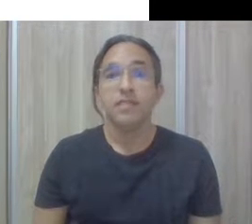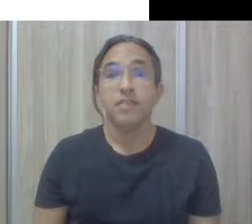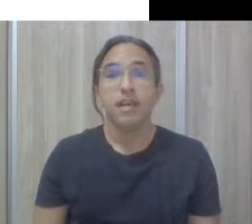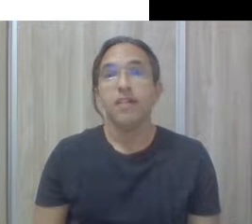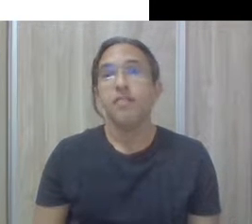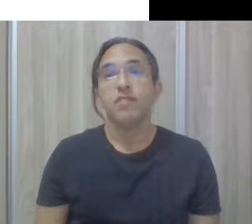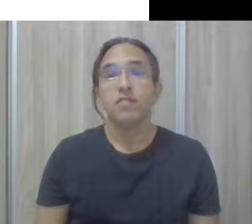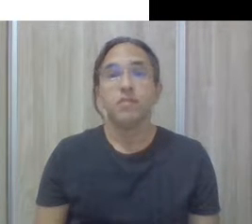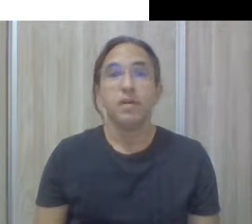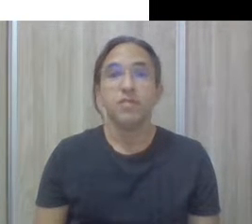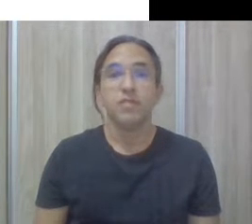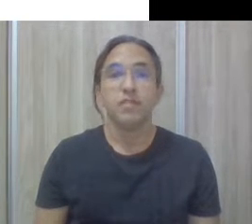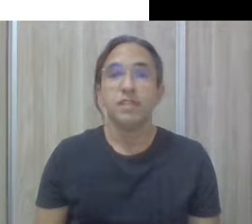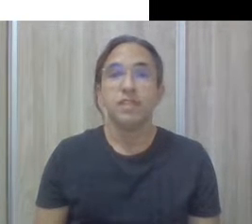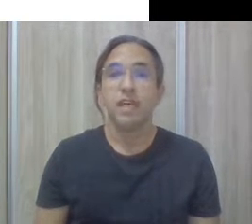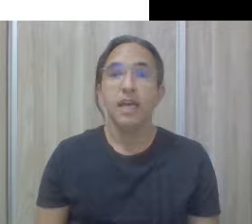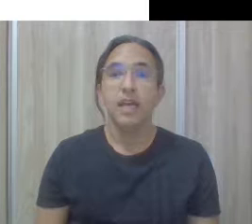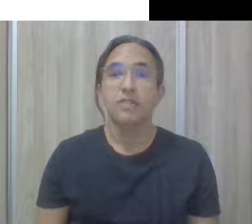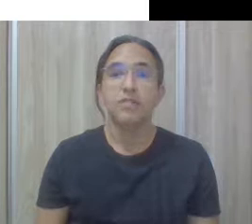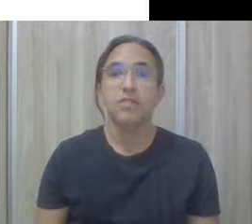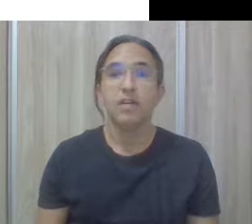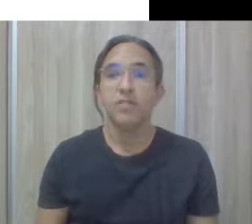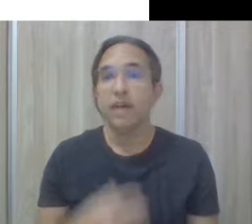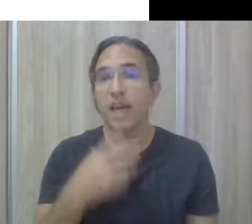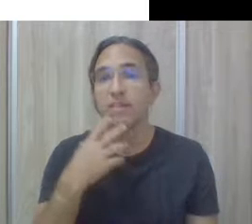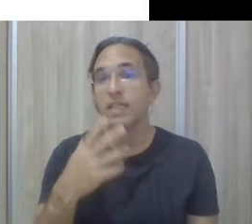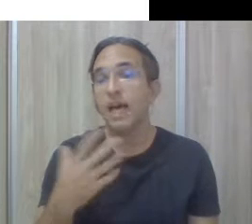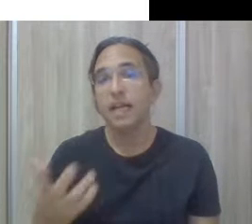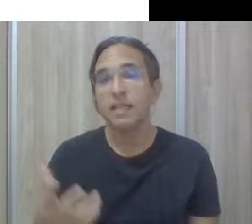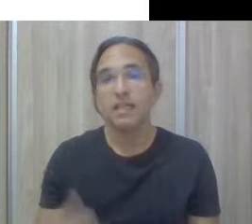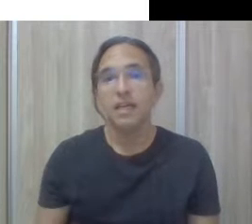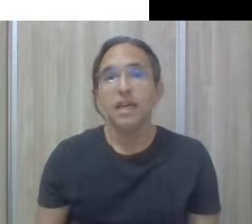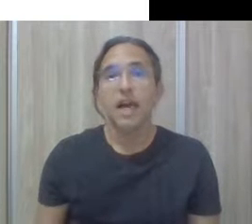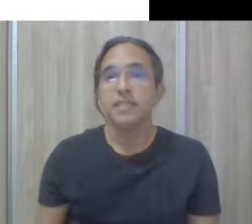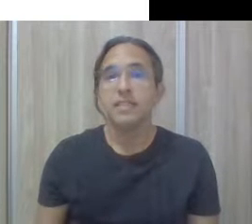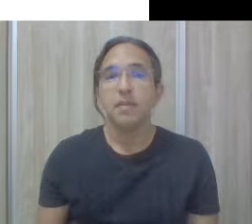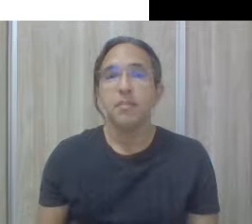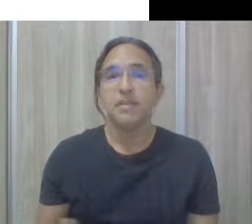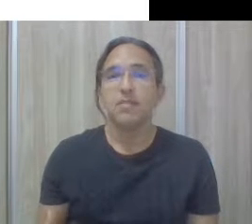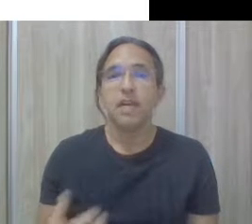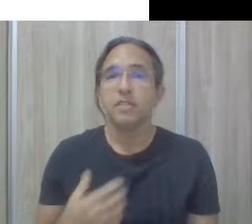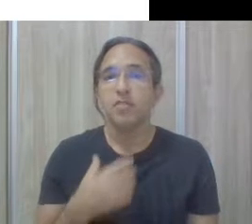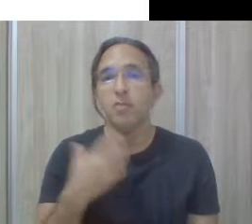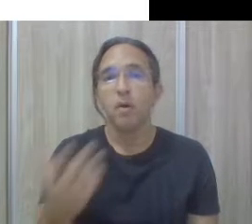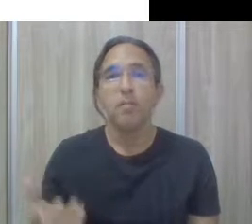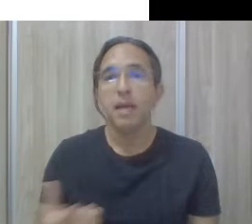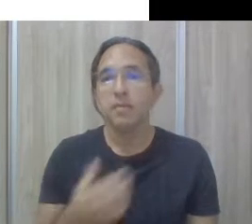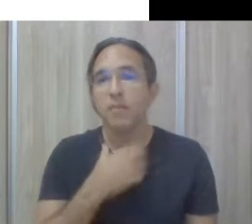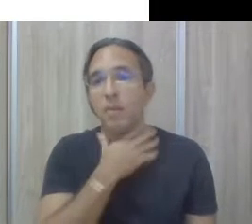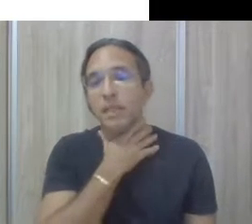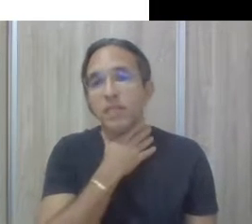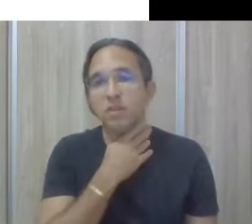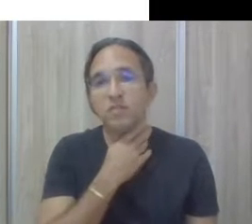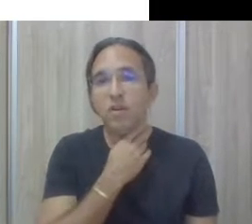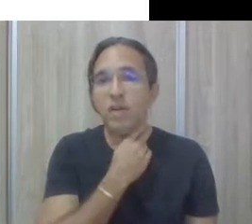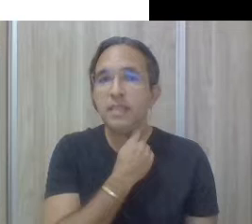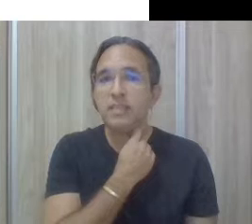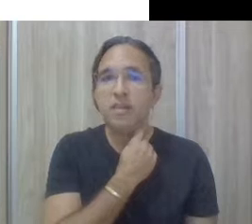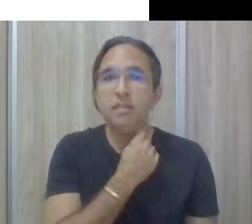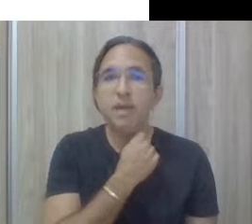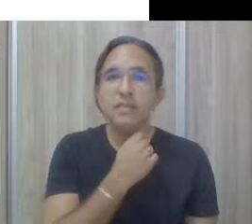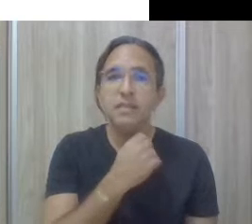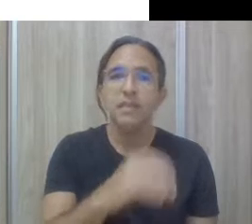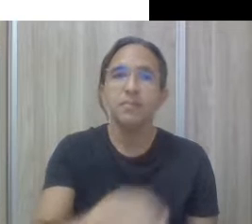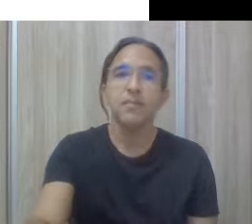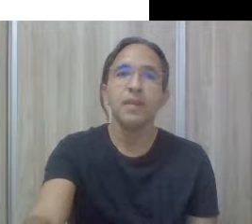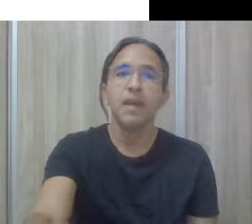já que você ficava vendo pessoa fazer gesto e nunca falava nada, aí você sempre pensava que o cara tinha algum problema nas cordas vocais. Não